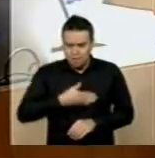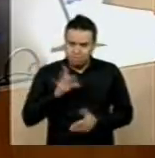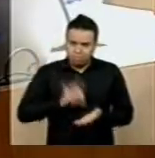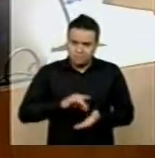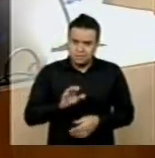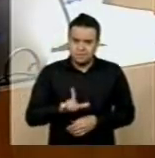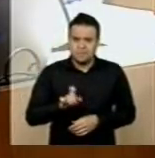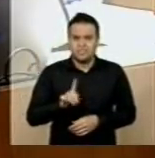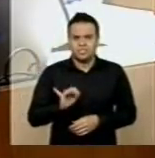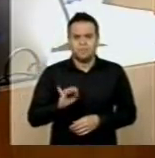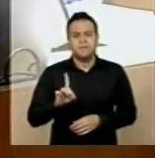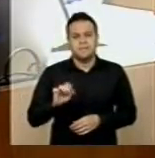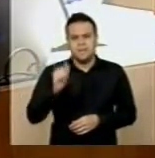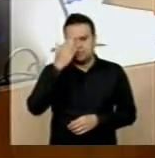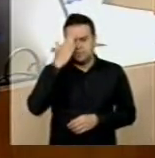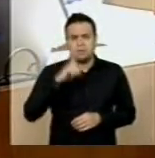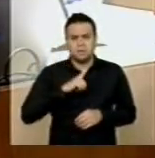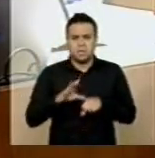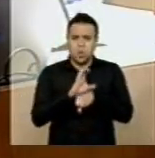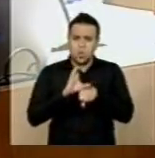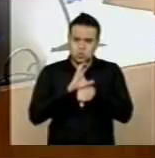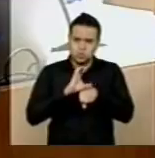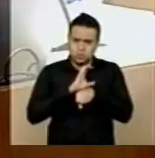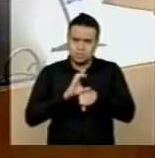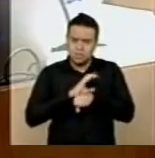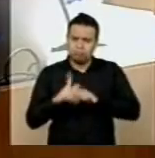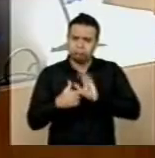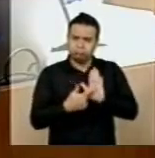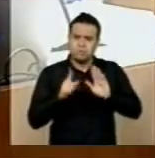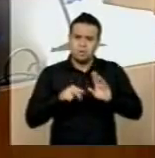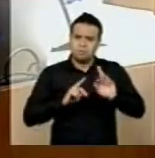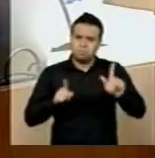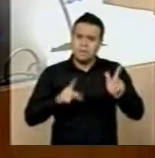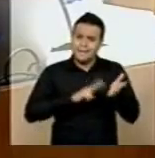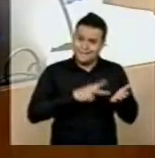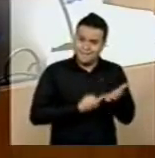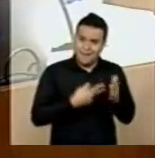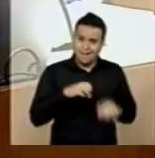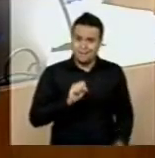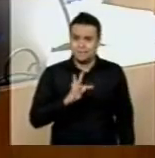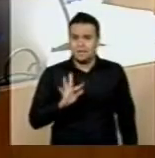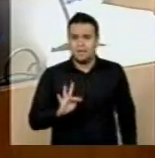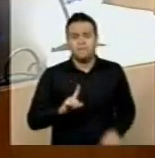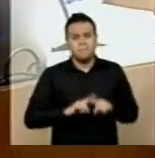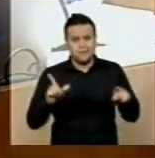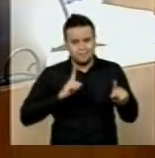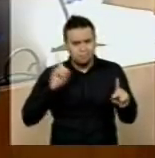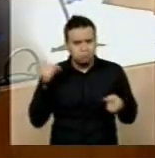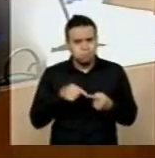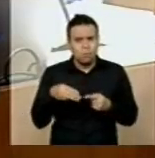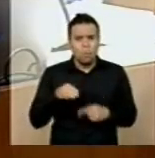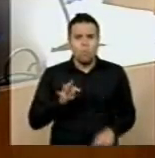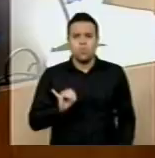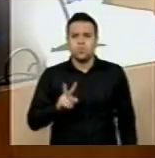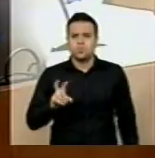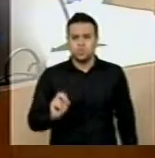que a Constituição fez essa diferenciação, é uma interpretação do Supremo, mas há um motivo, uma finalidade para